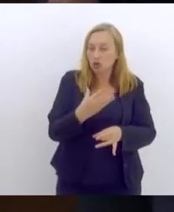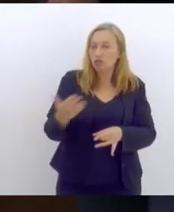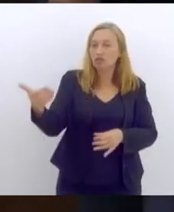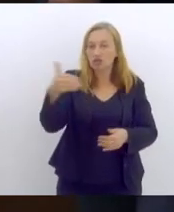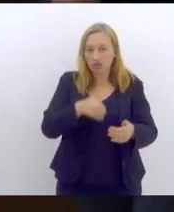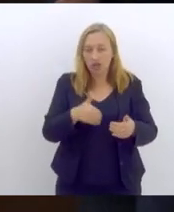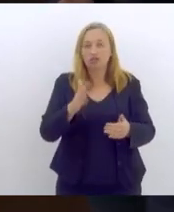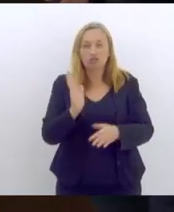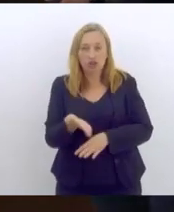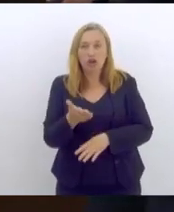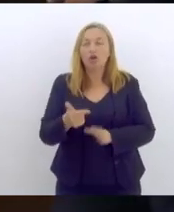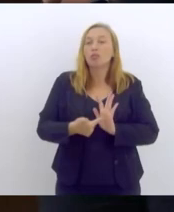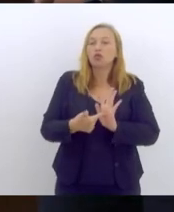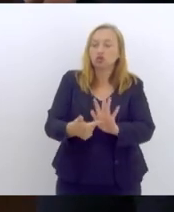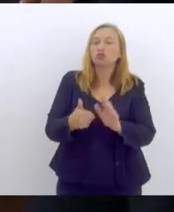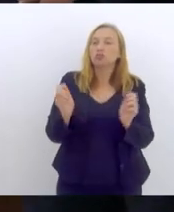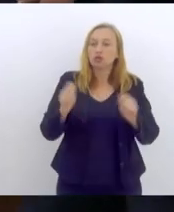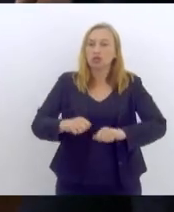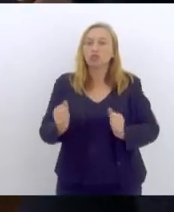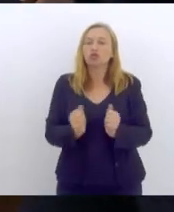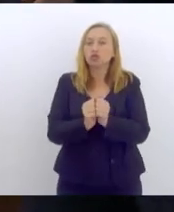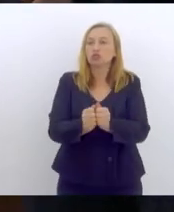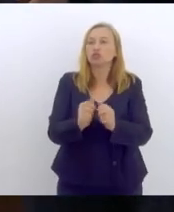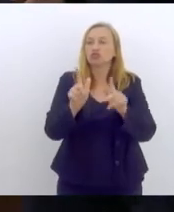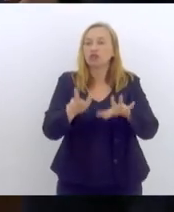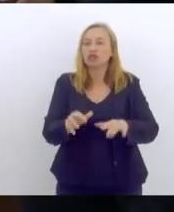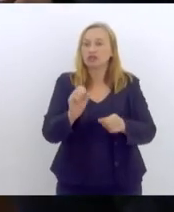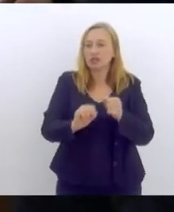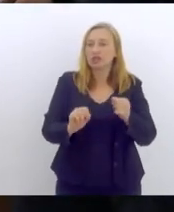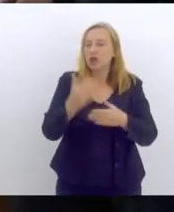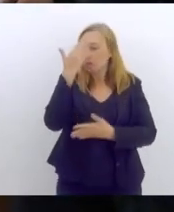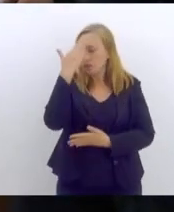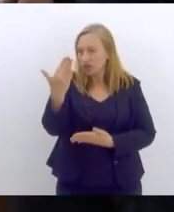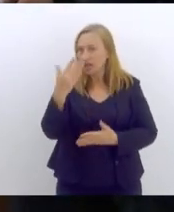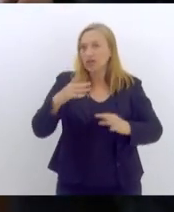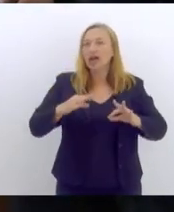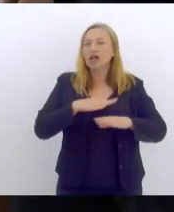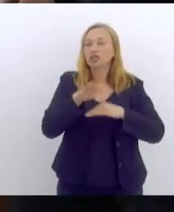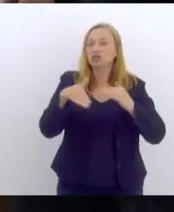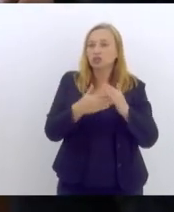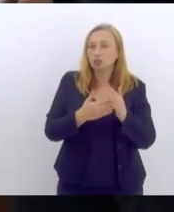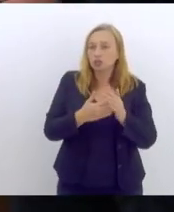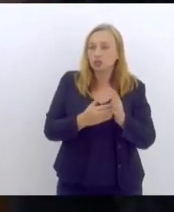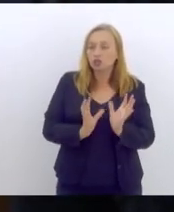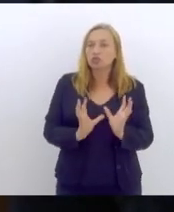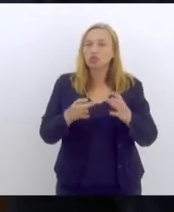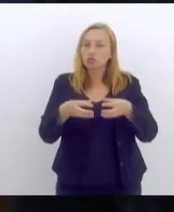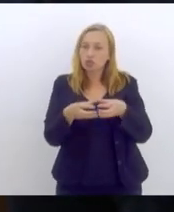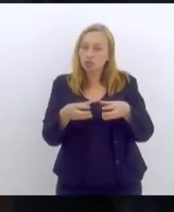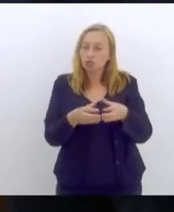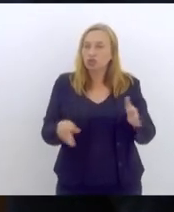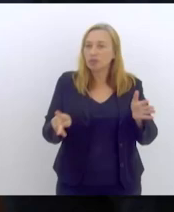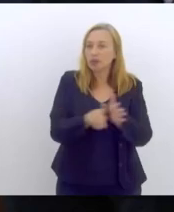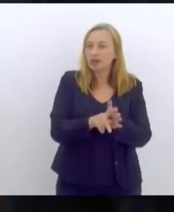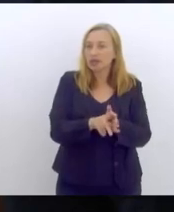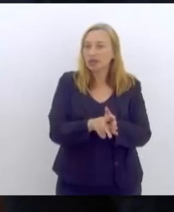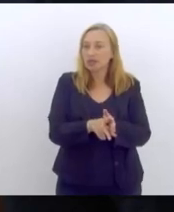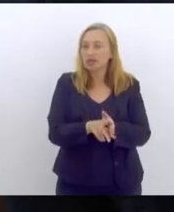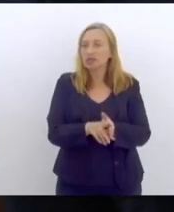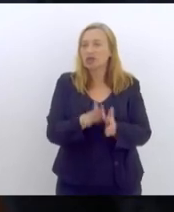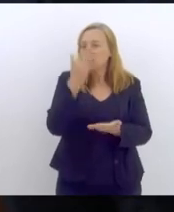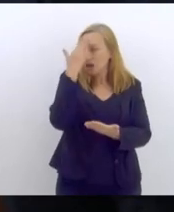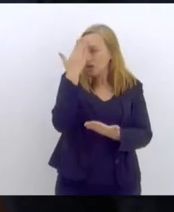adentraram, mostrando que podemos sim juntos fazer a diferença. Obrigado a todos os membros desse bloco pela confiança